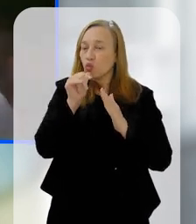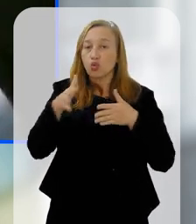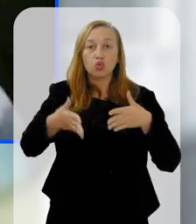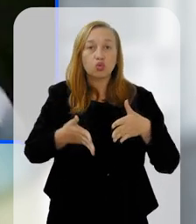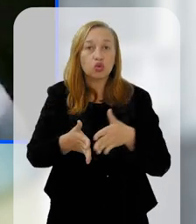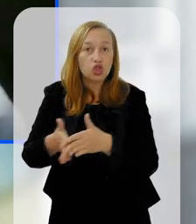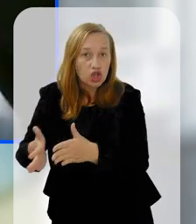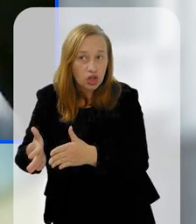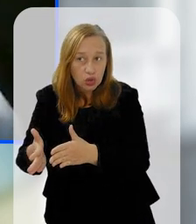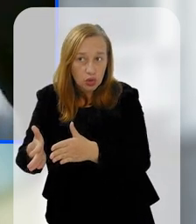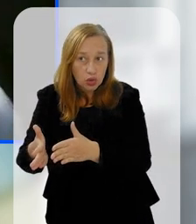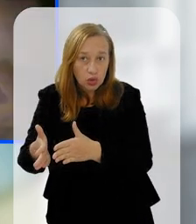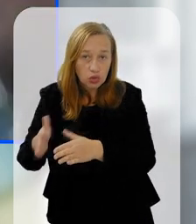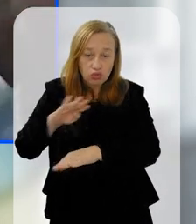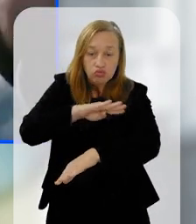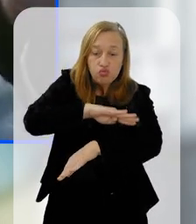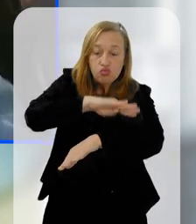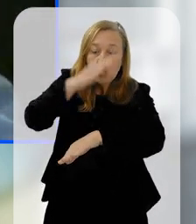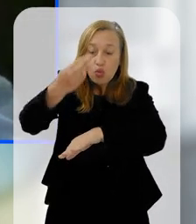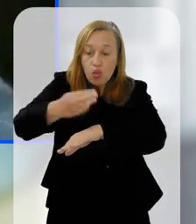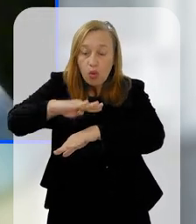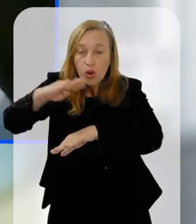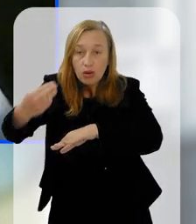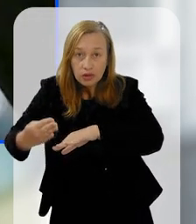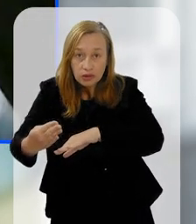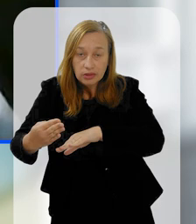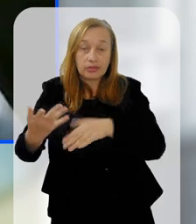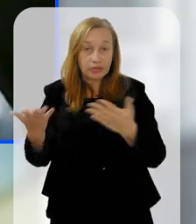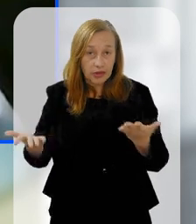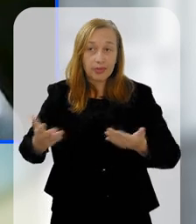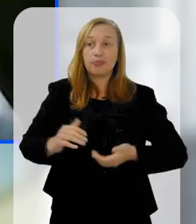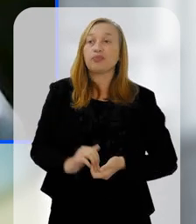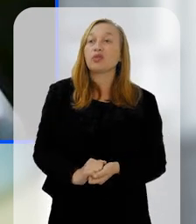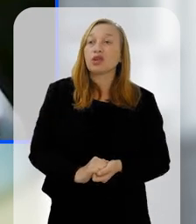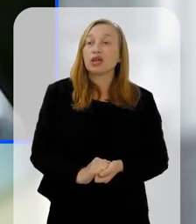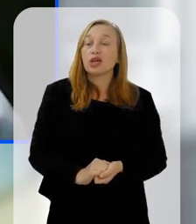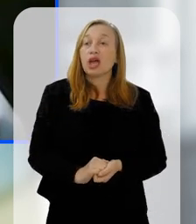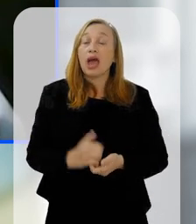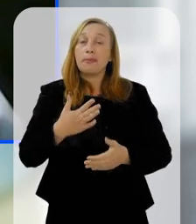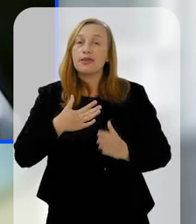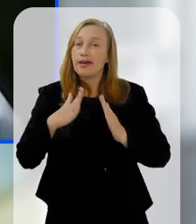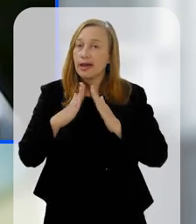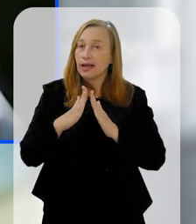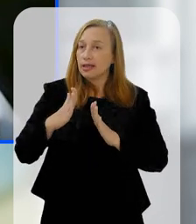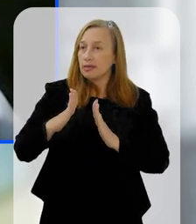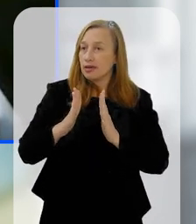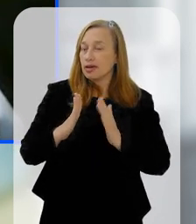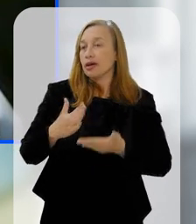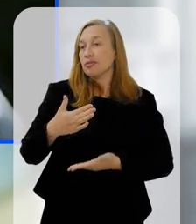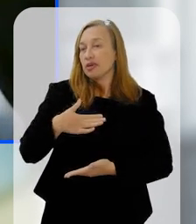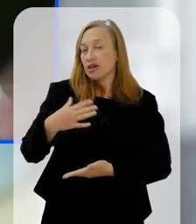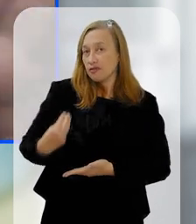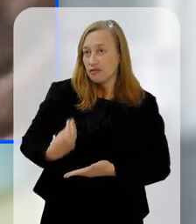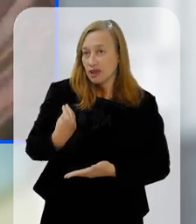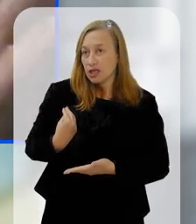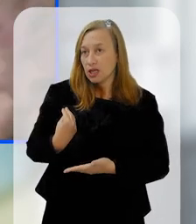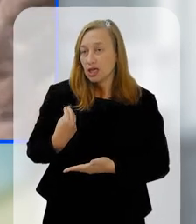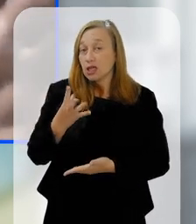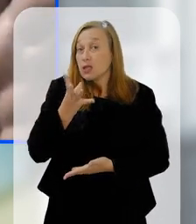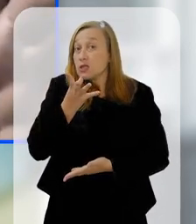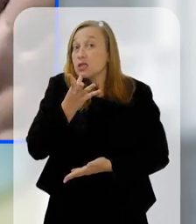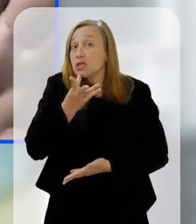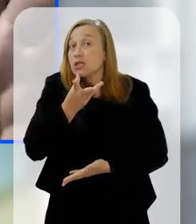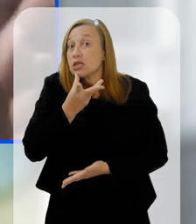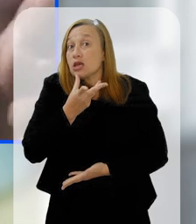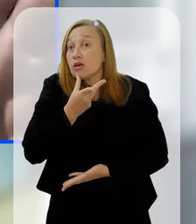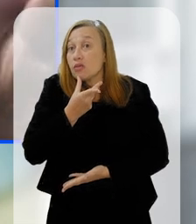encostas, porque o BNH foi desfeito, né? O Minha Casa, Minha Vida demorou entre o